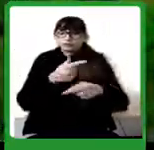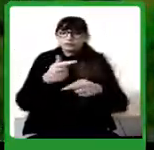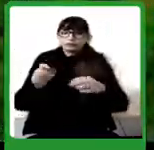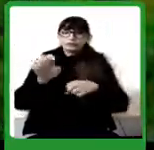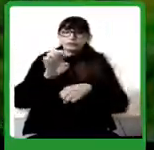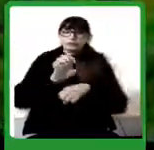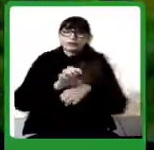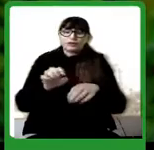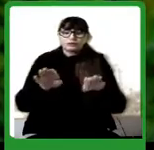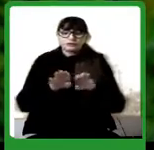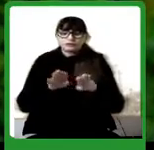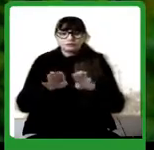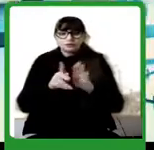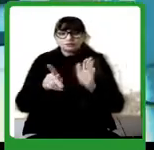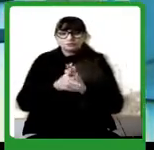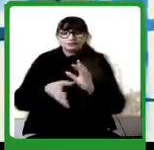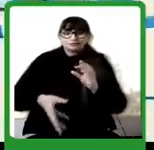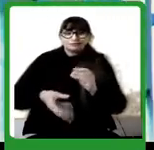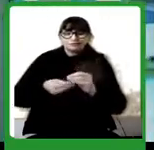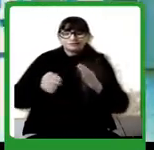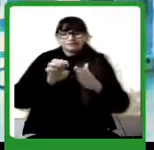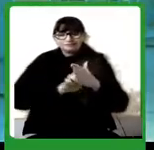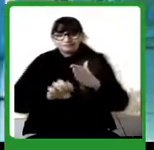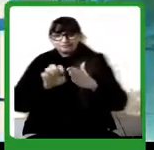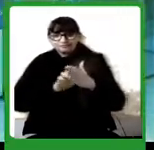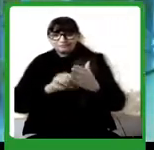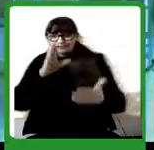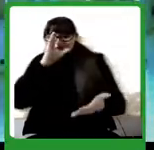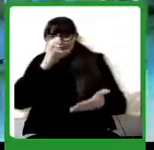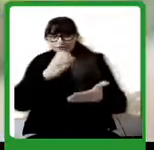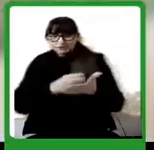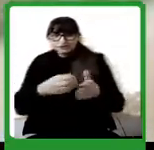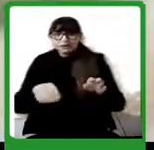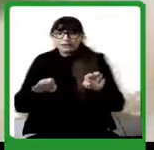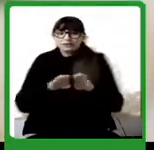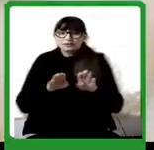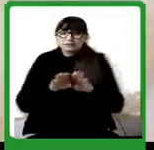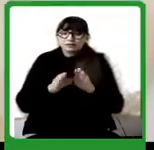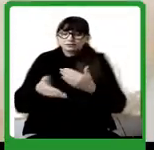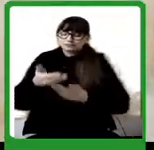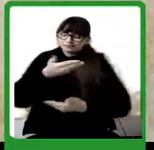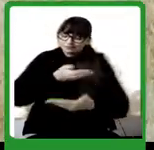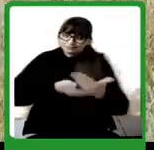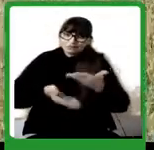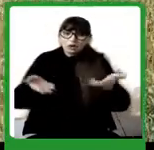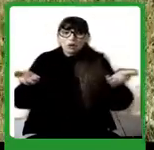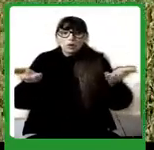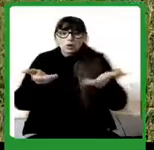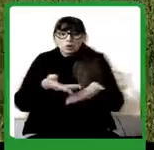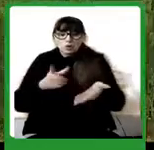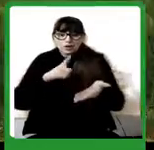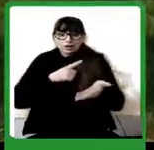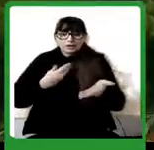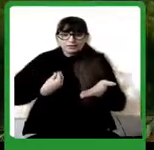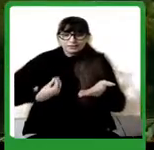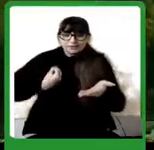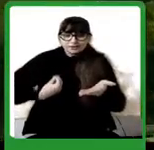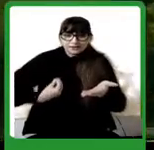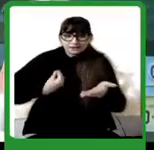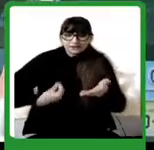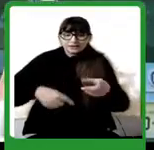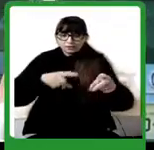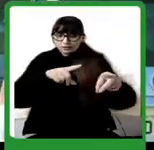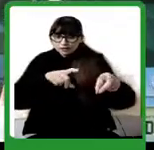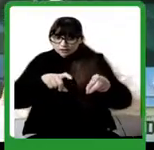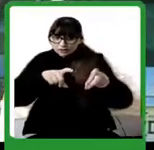a trajetória de empreendedorismo, confiança e cooperação. Hoje estamos presentes no campo e na cidade e